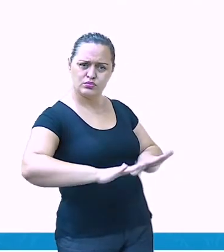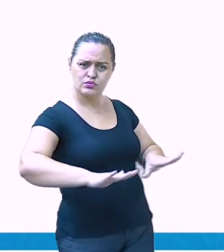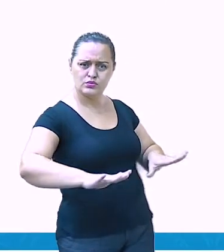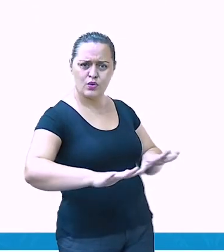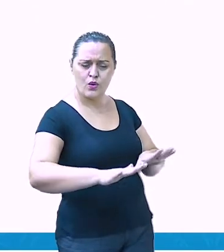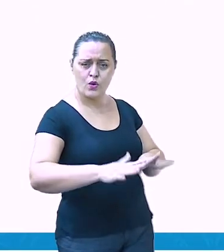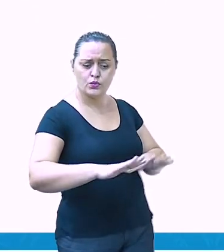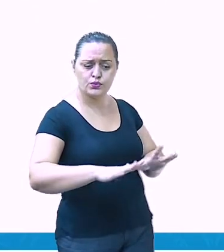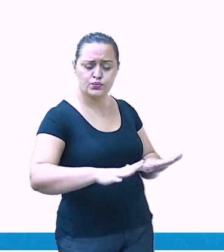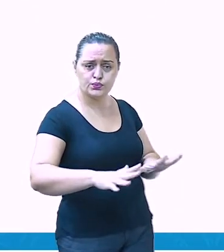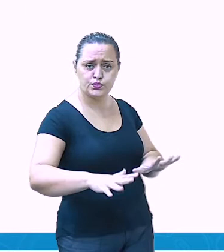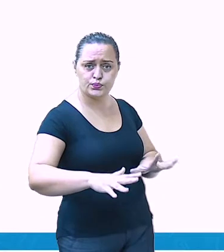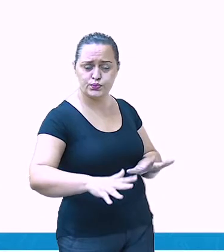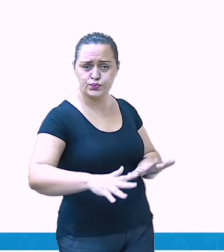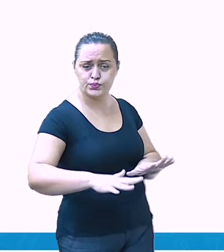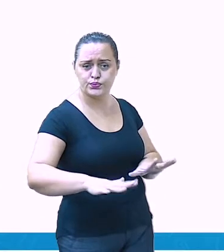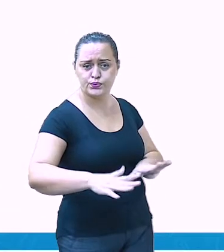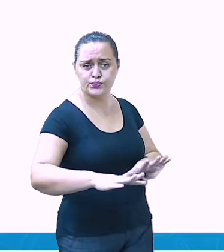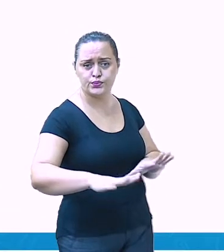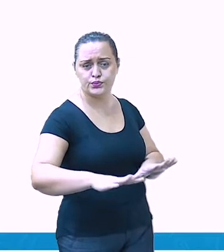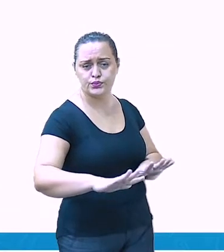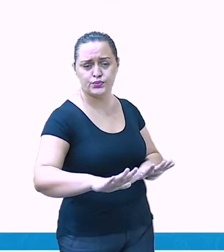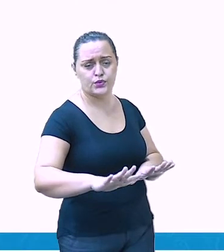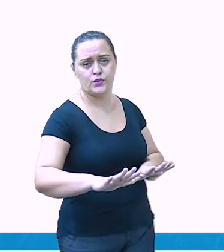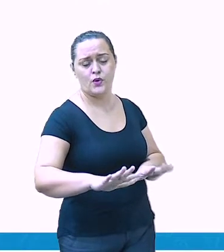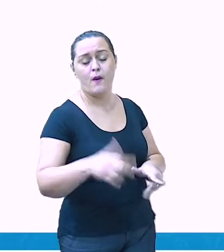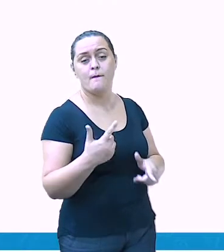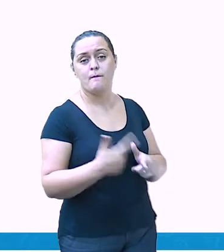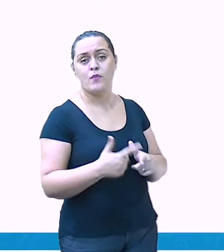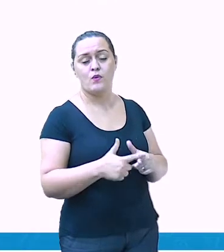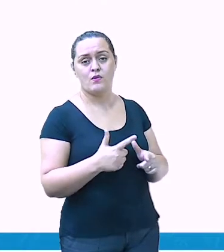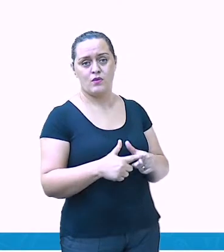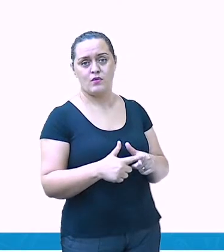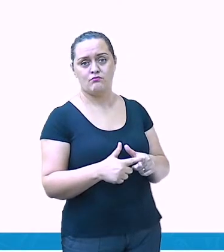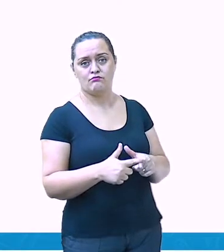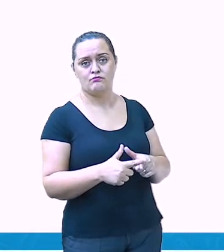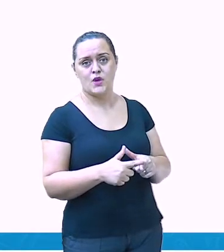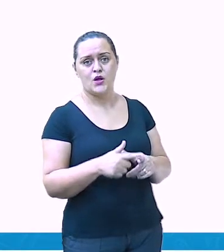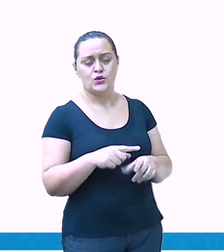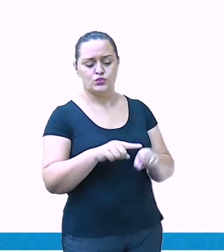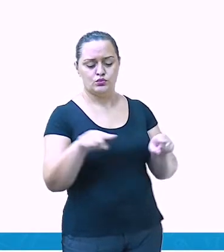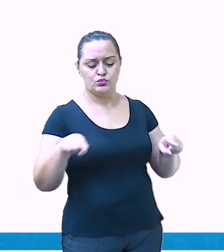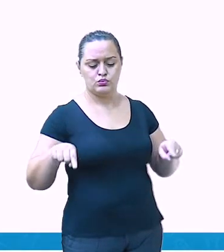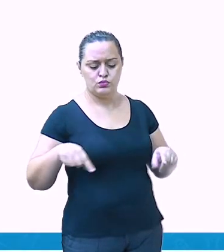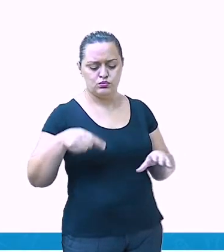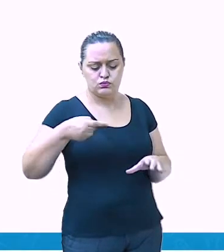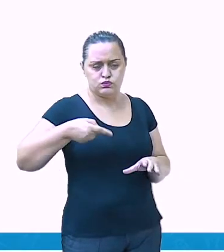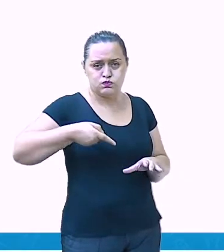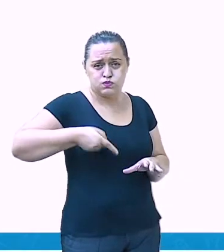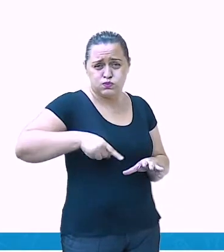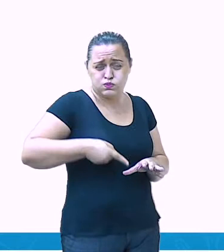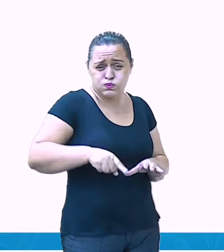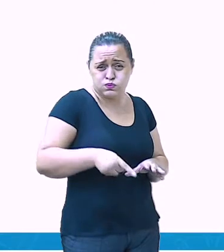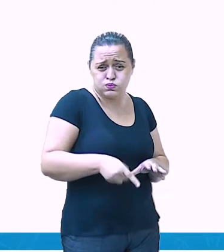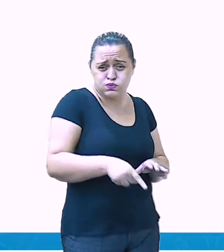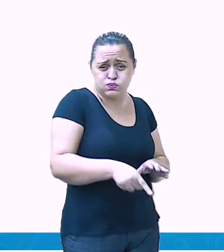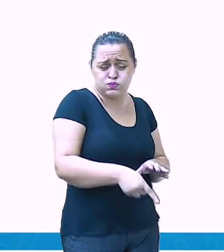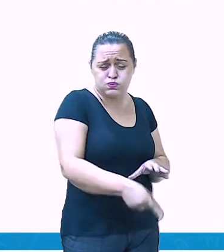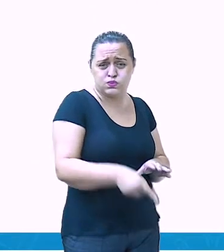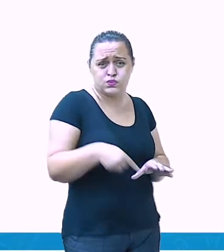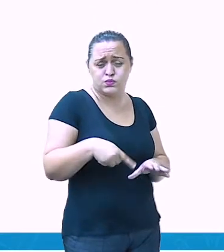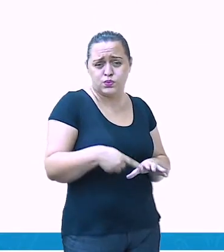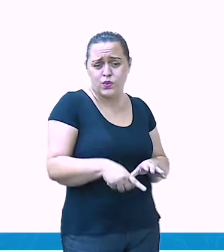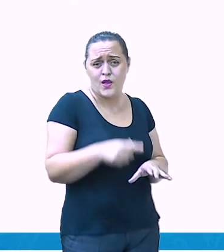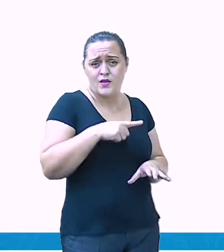mas isso acontece devido a uma movimentação das placas rochosas que